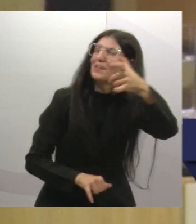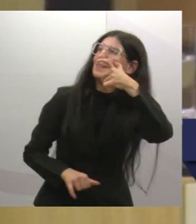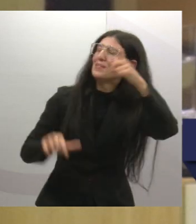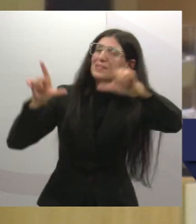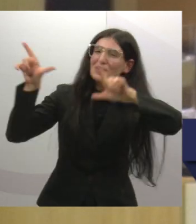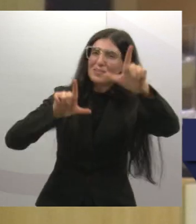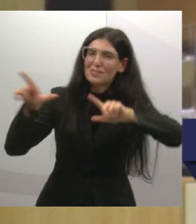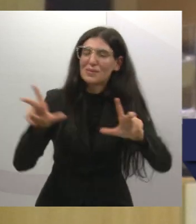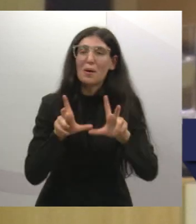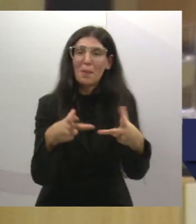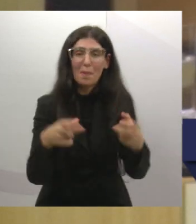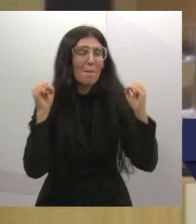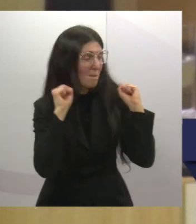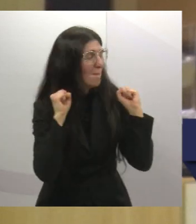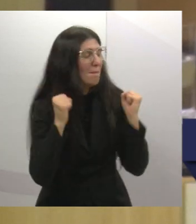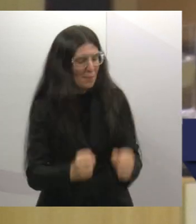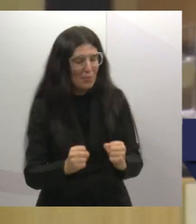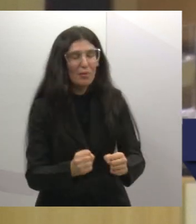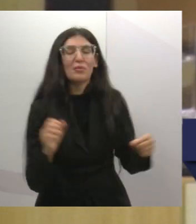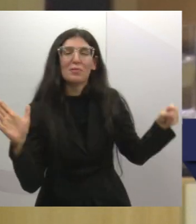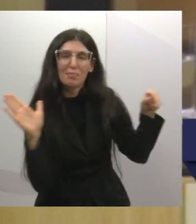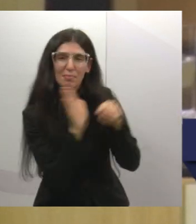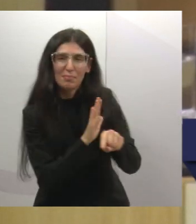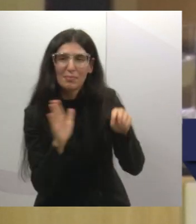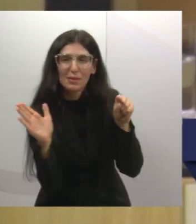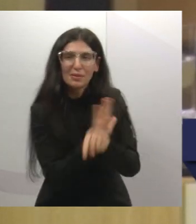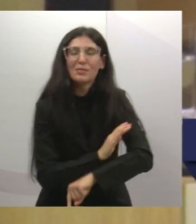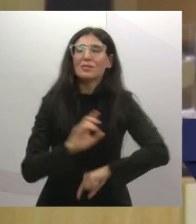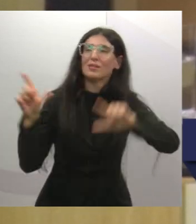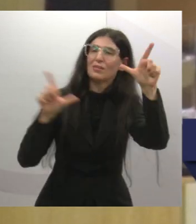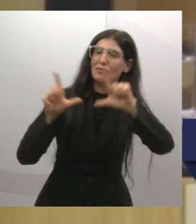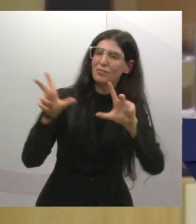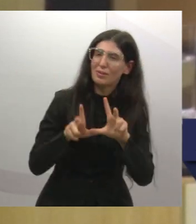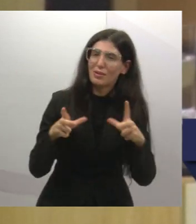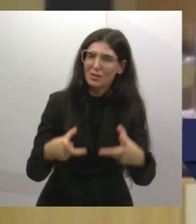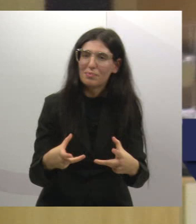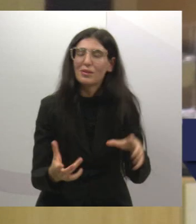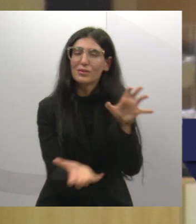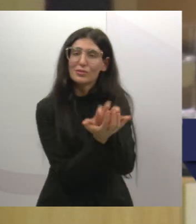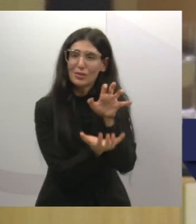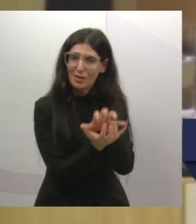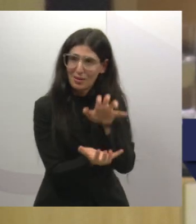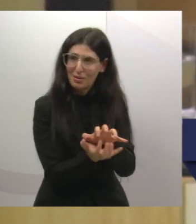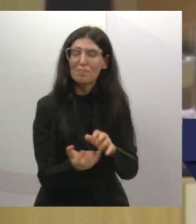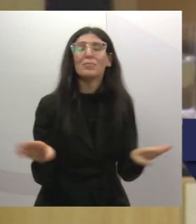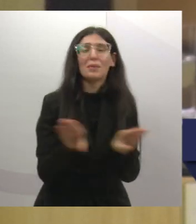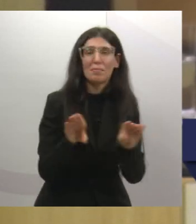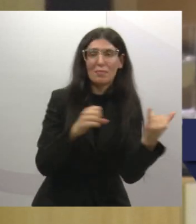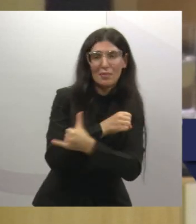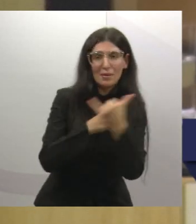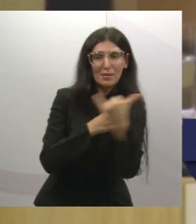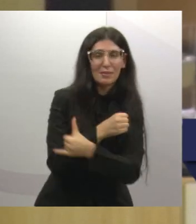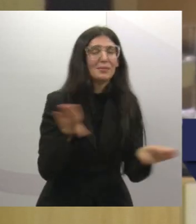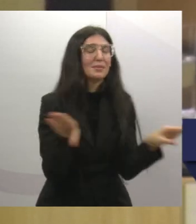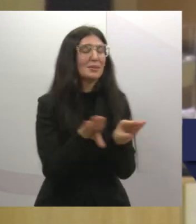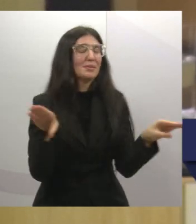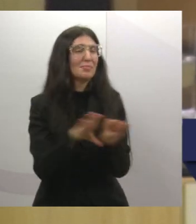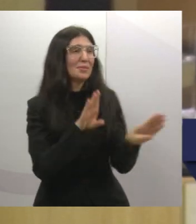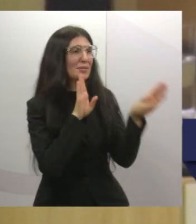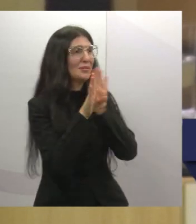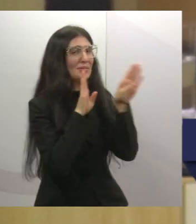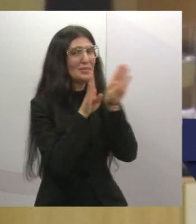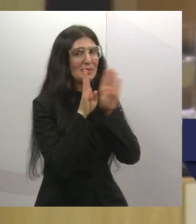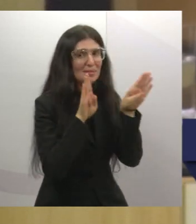assistem podem enviar perguntas através das páginas da TV Câmara Jacareí, no YouTube e Facebook. E,